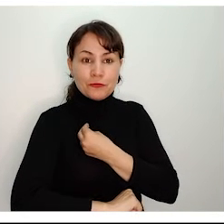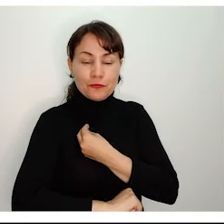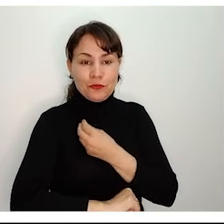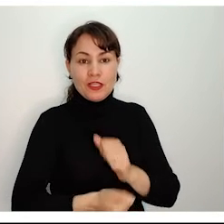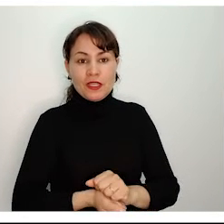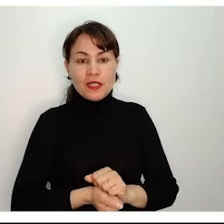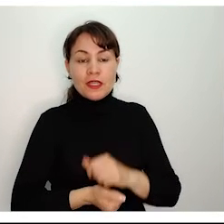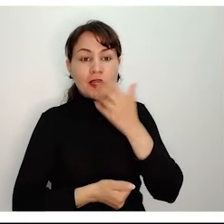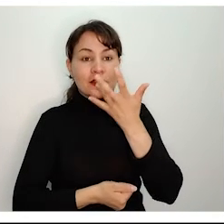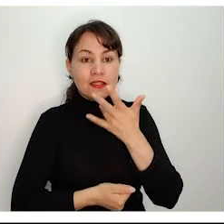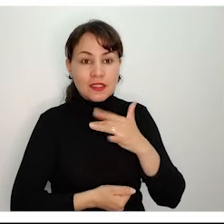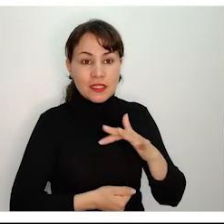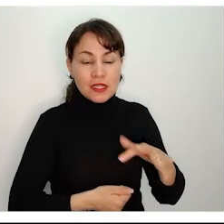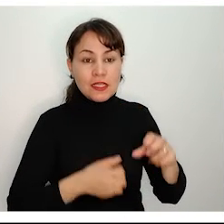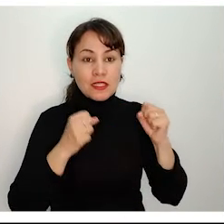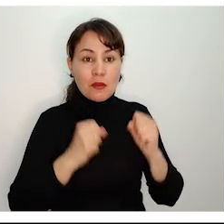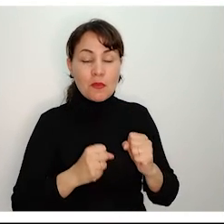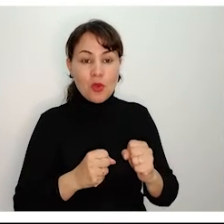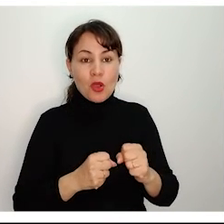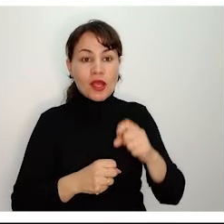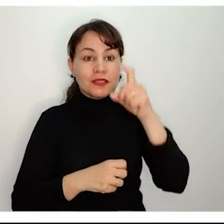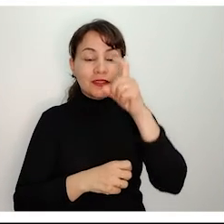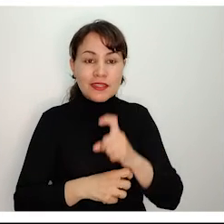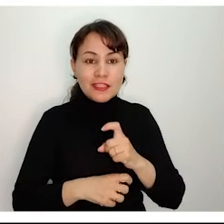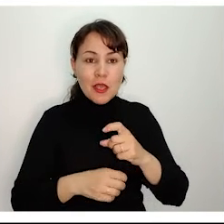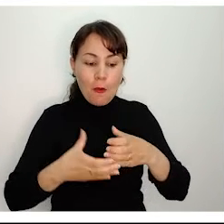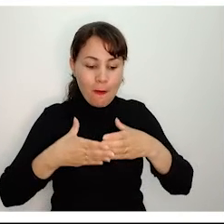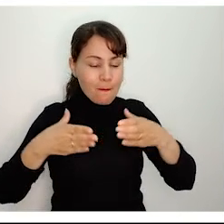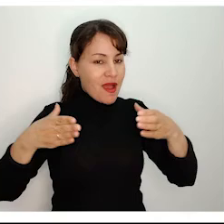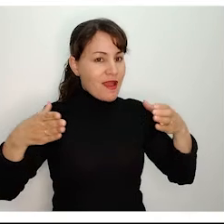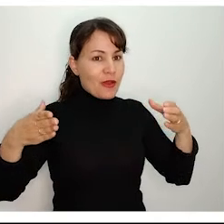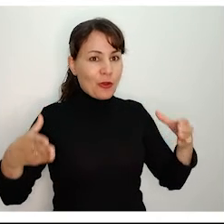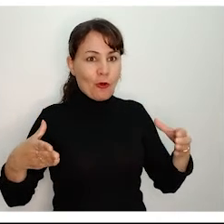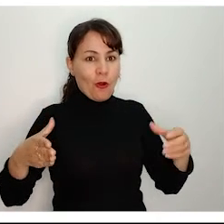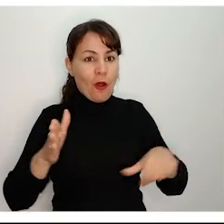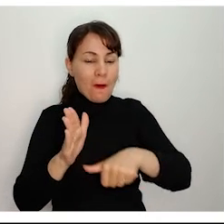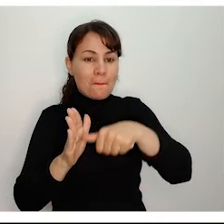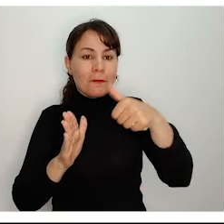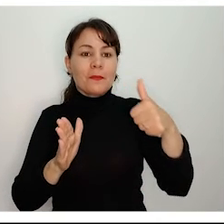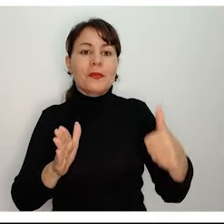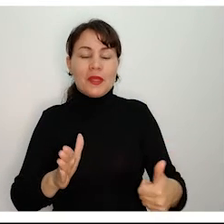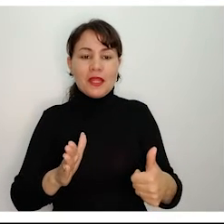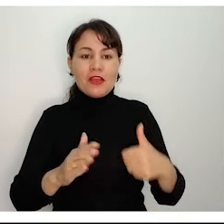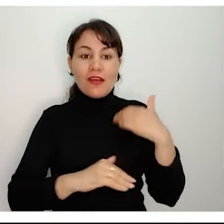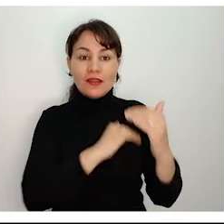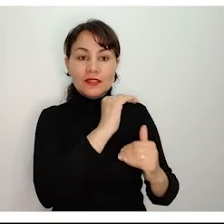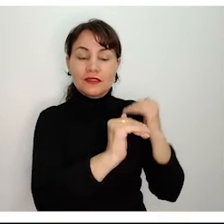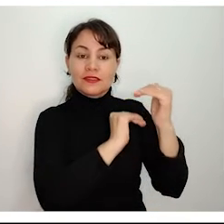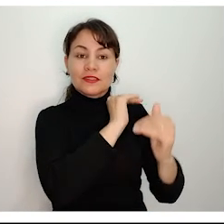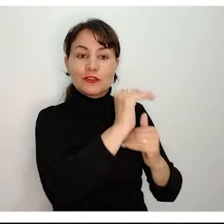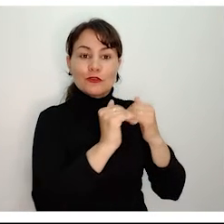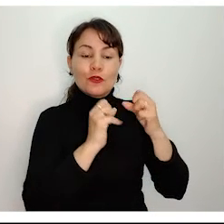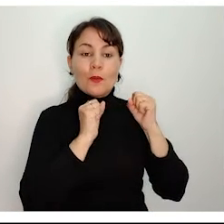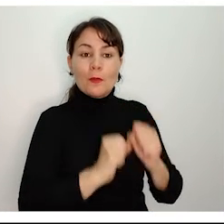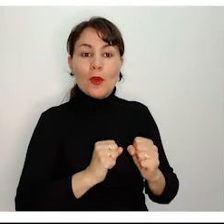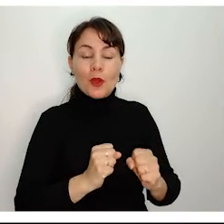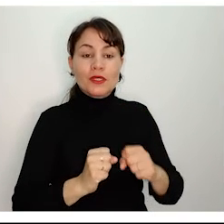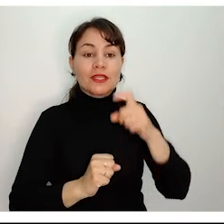vida e a funcionalidade dessa criança possa ser cada vez maior, cada vez melhor, e esse